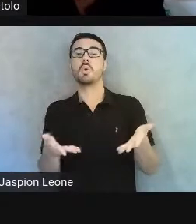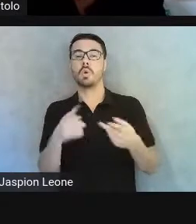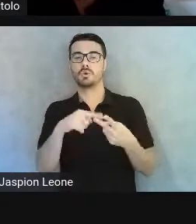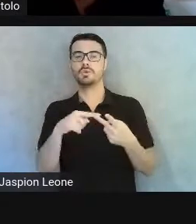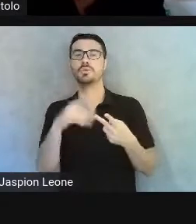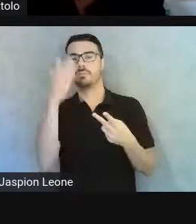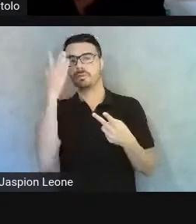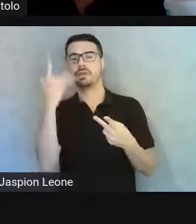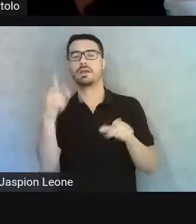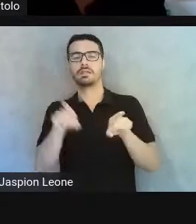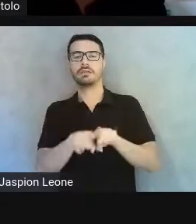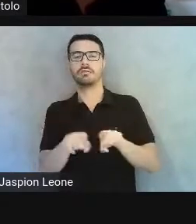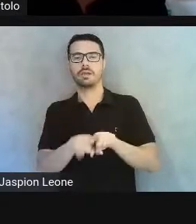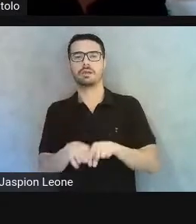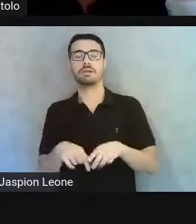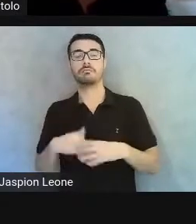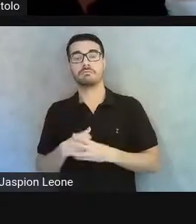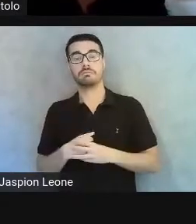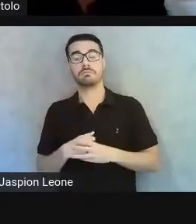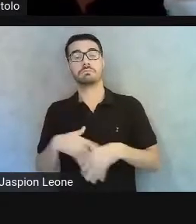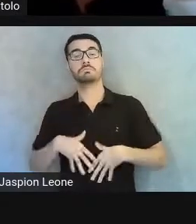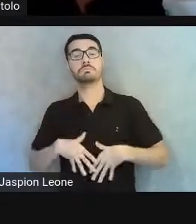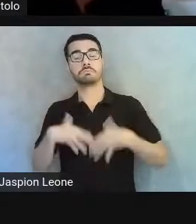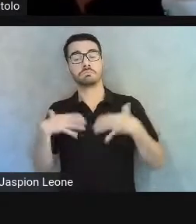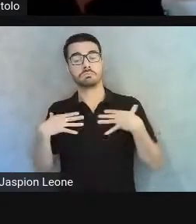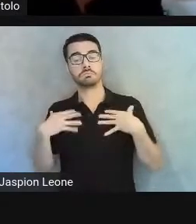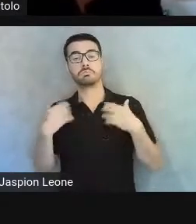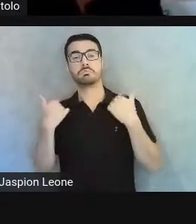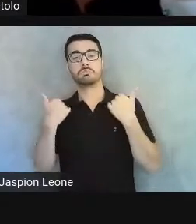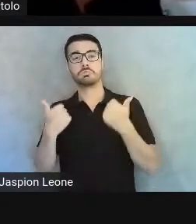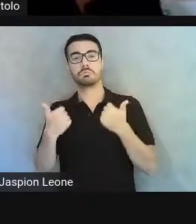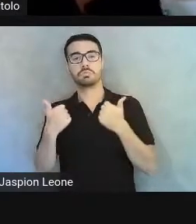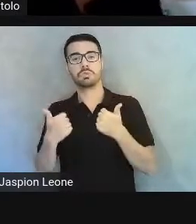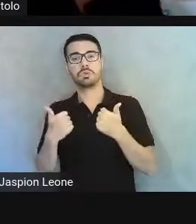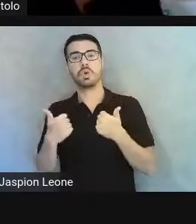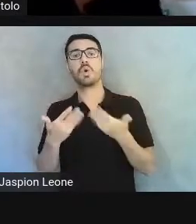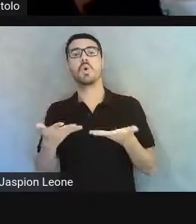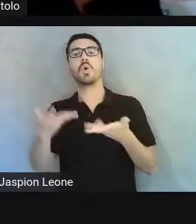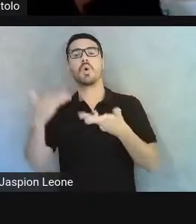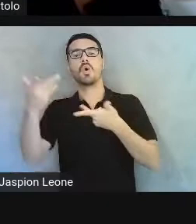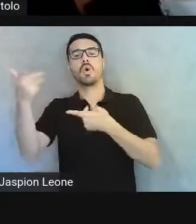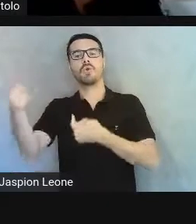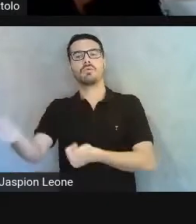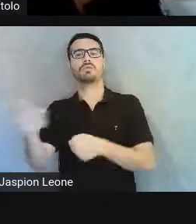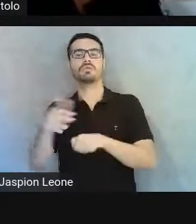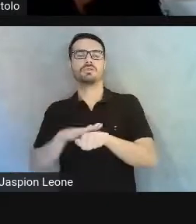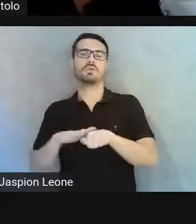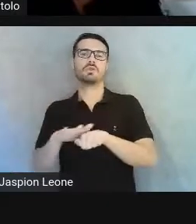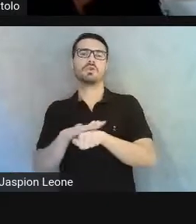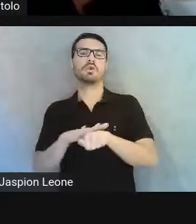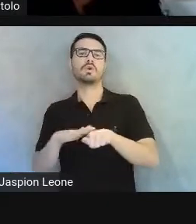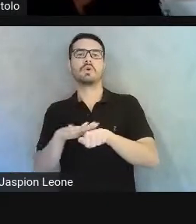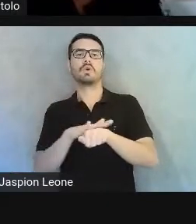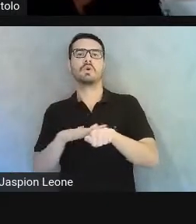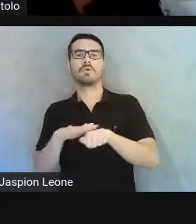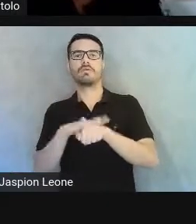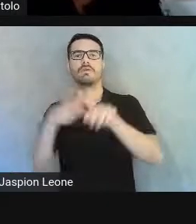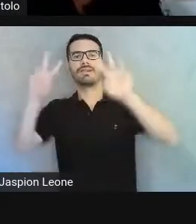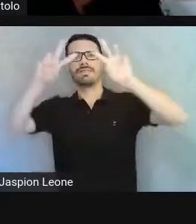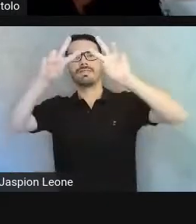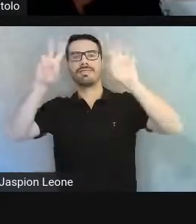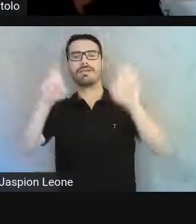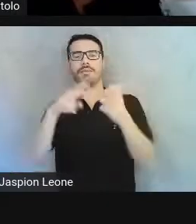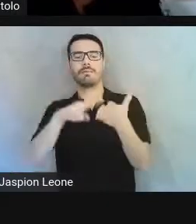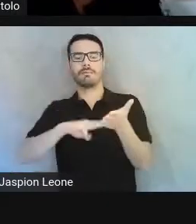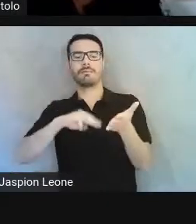craques que muito nos honrou em aceitar o convite para conversar sobre o método científico